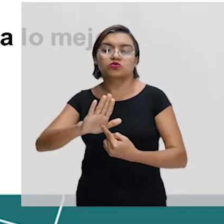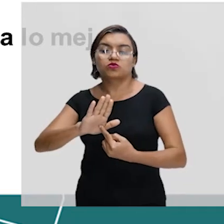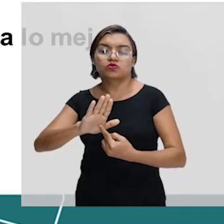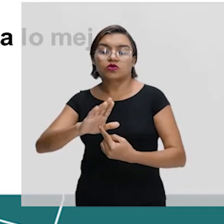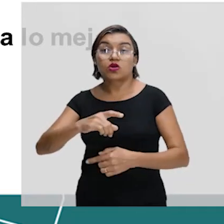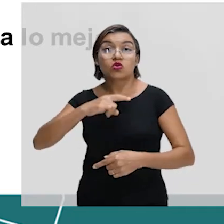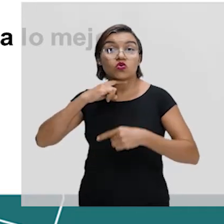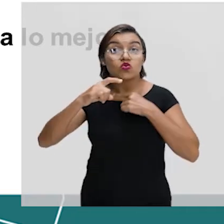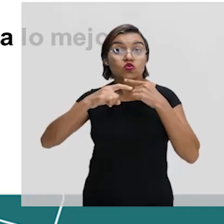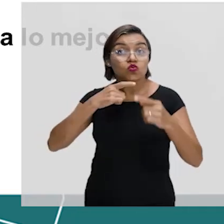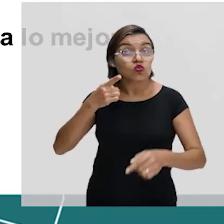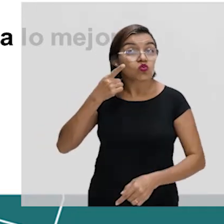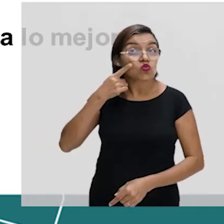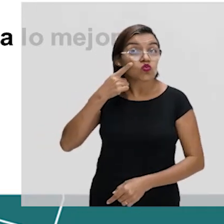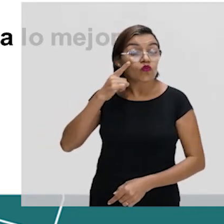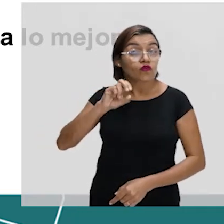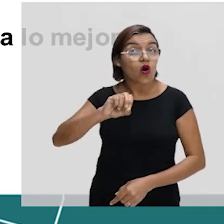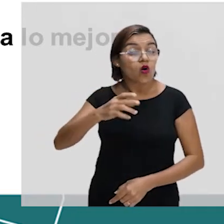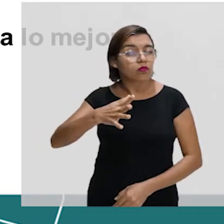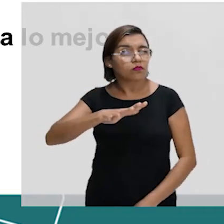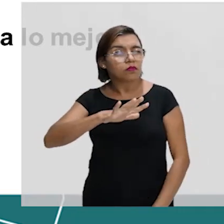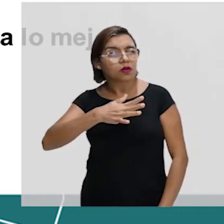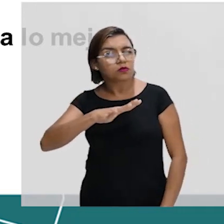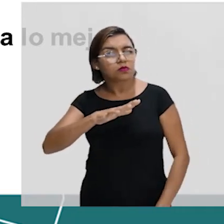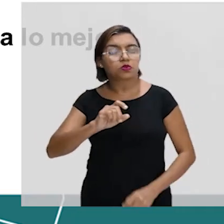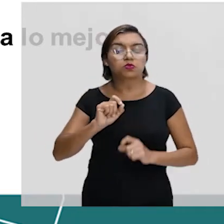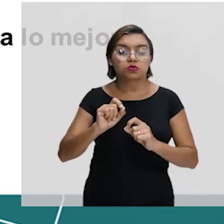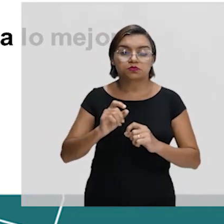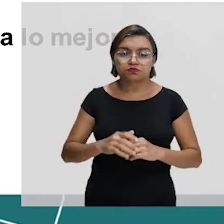ou probabilidades, quizás,